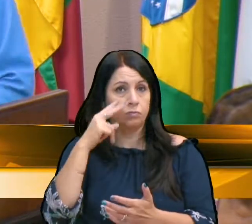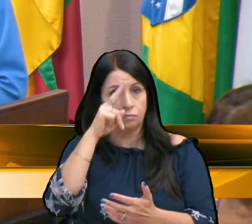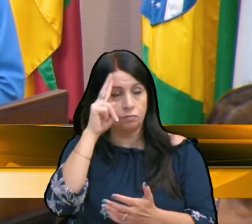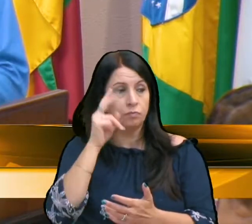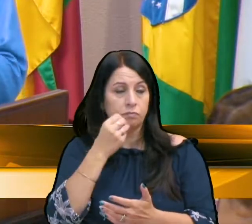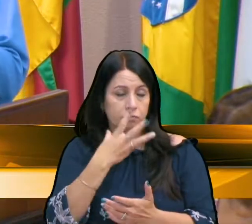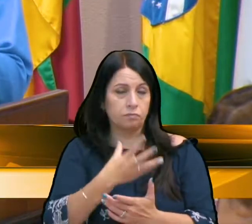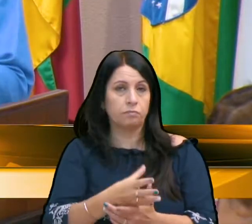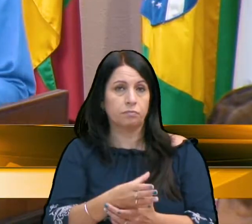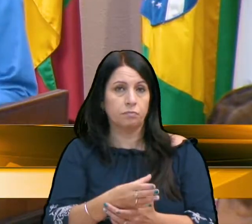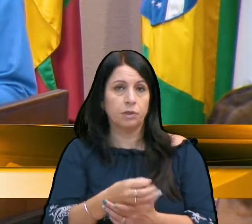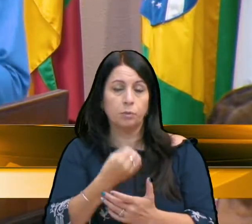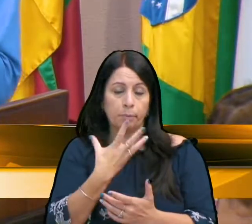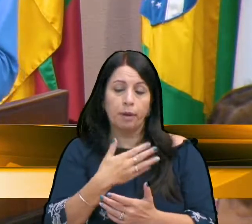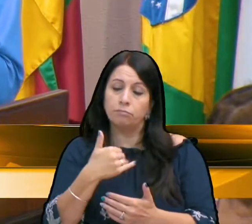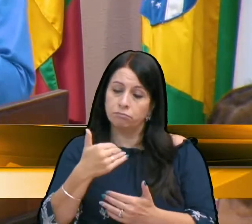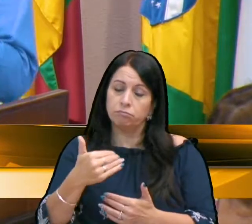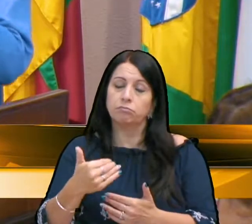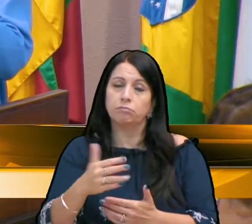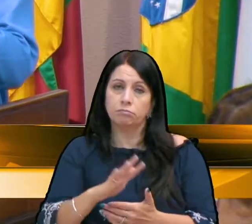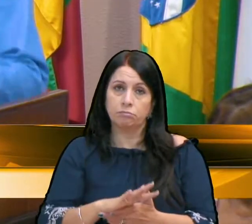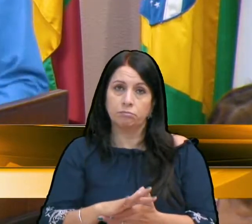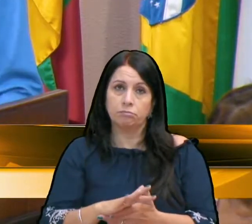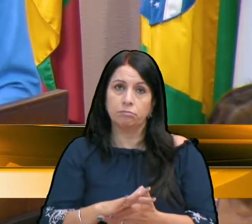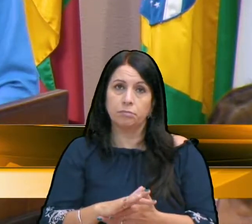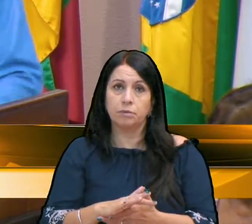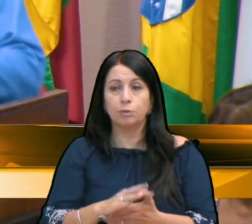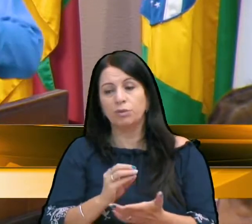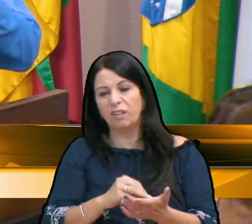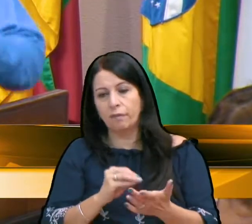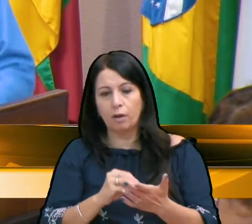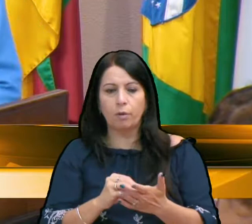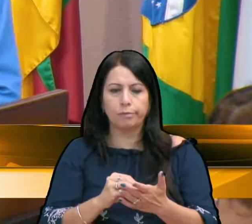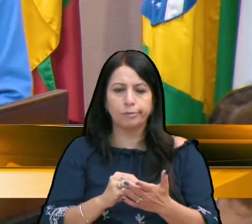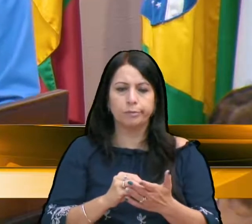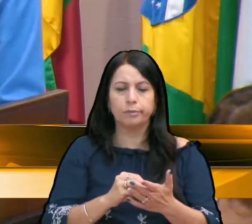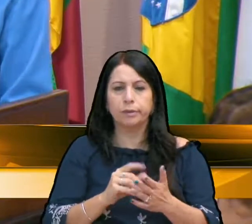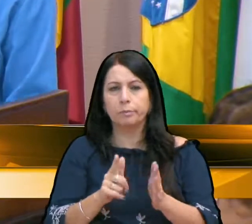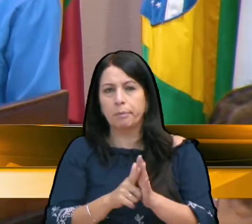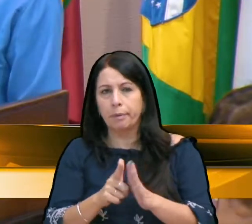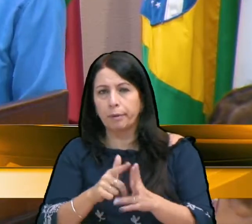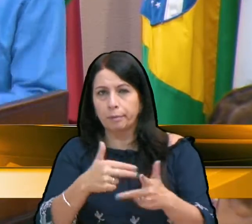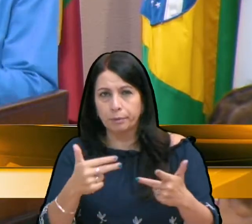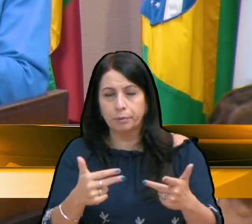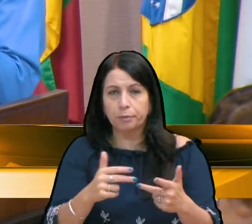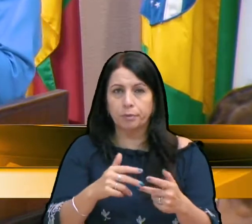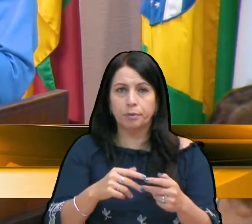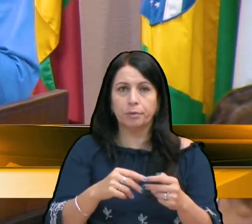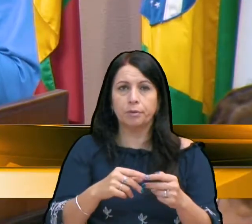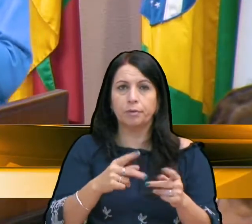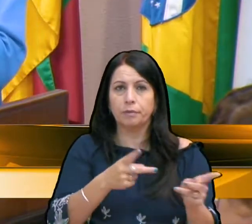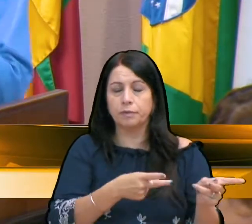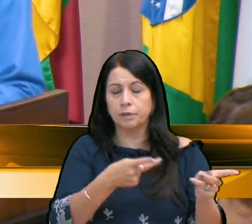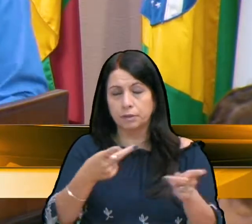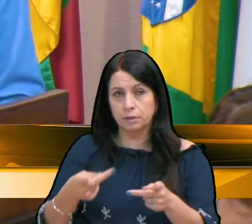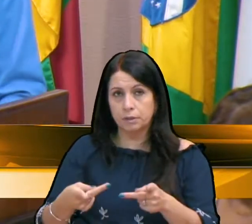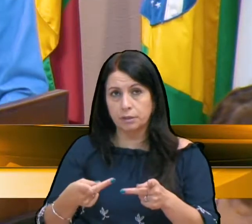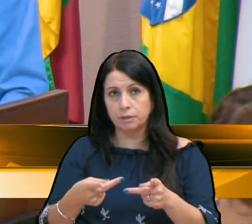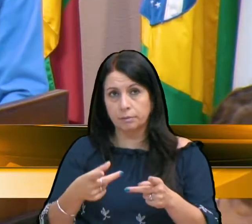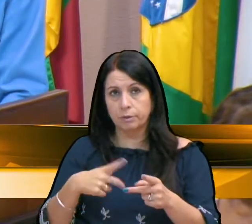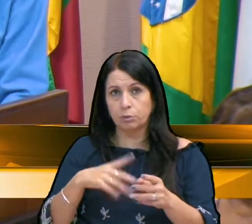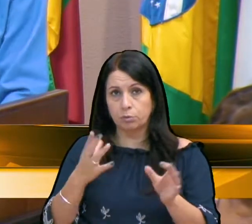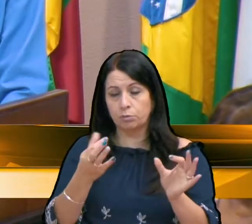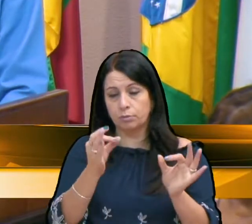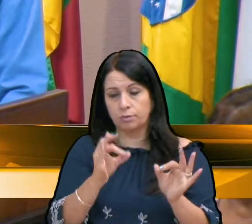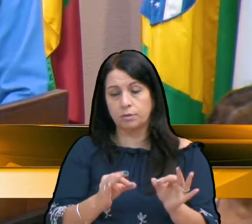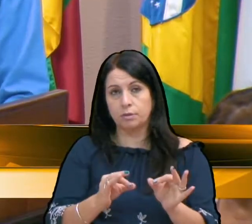falou, está tudo bem encaminhado, só muitas vezes os trâmites legais e tal, as licitações que muitas vezes demoram, mas está tudo